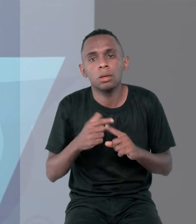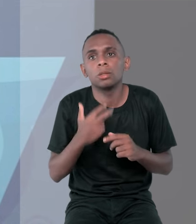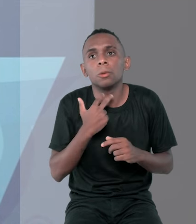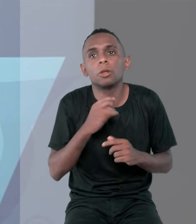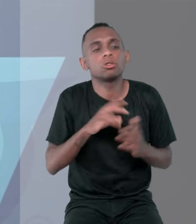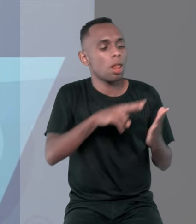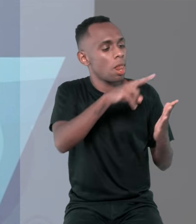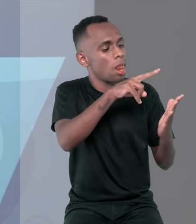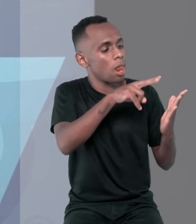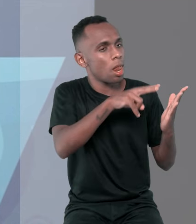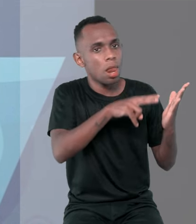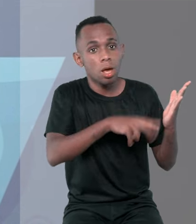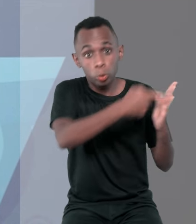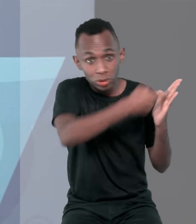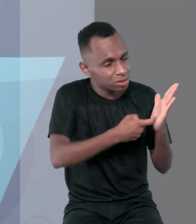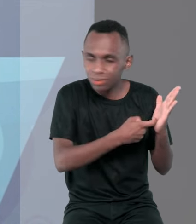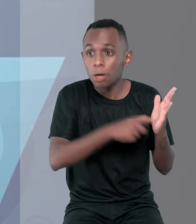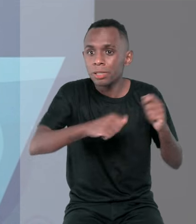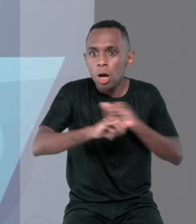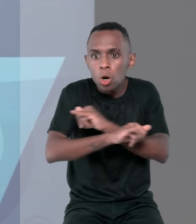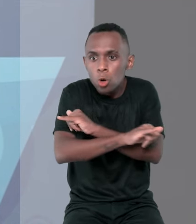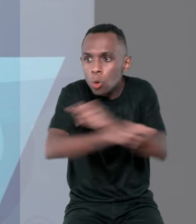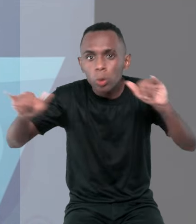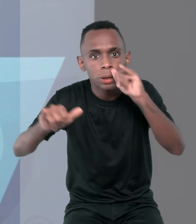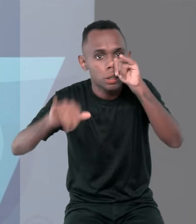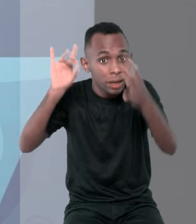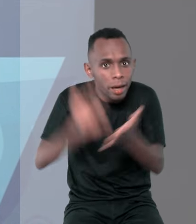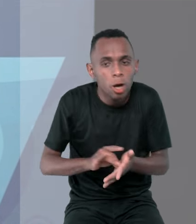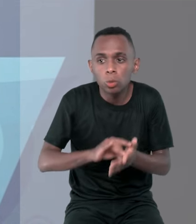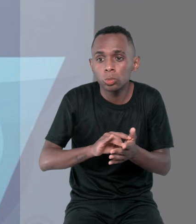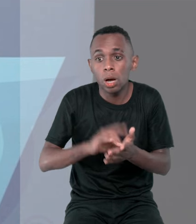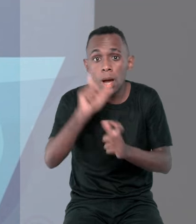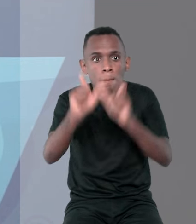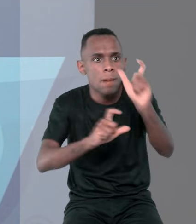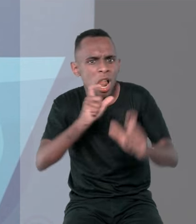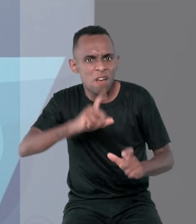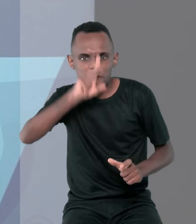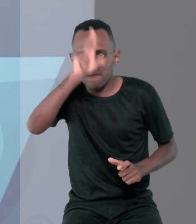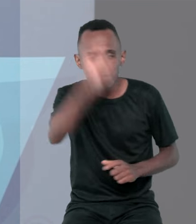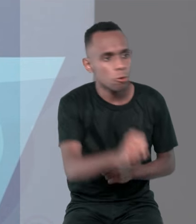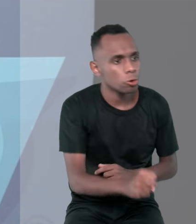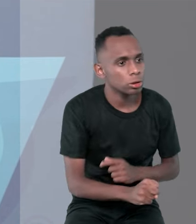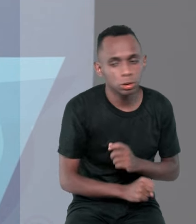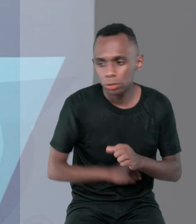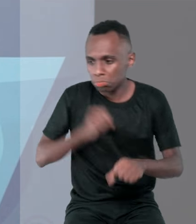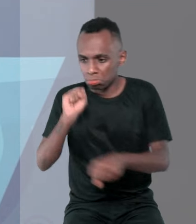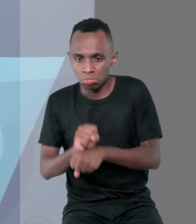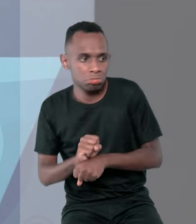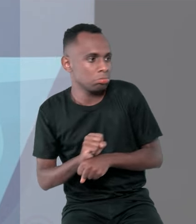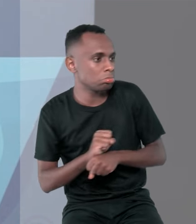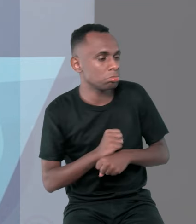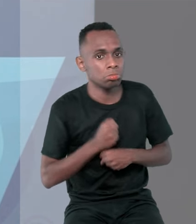simplesmente ler o texto com eles. Você tinha de contar algumas passagens, dizer algumas palavras com mais ênfase, fazer as pausas